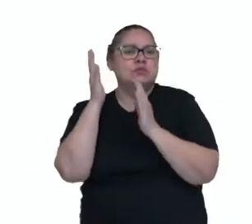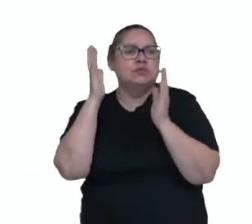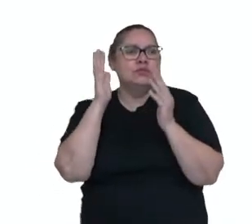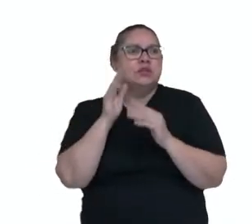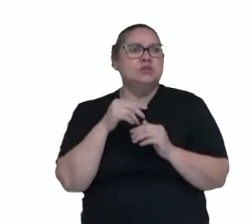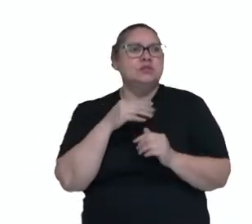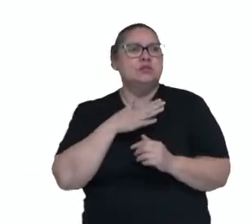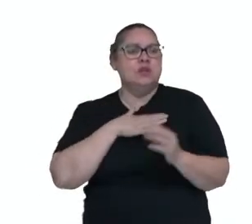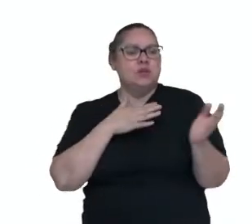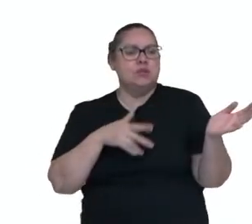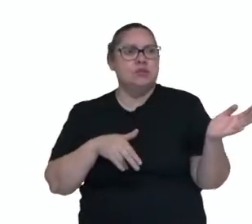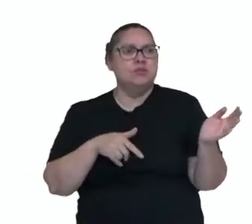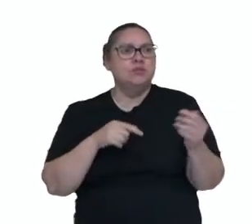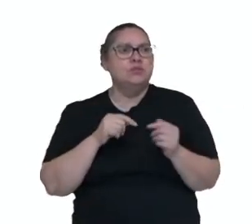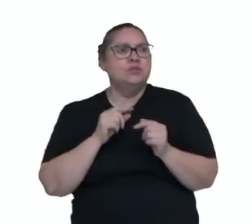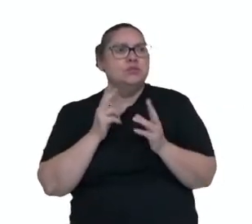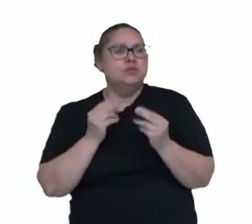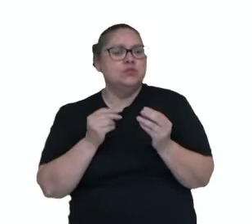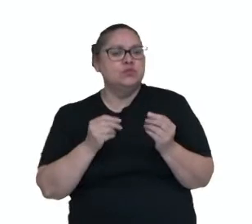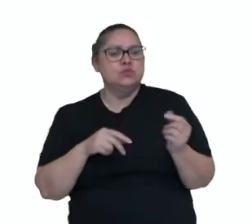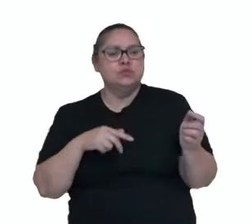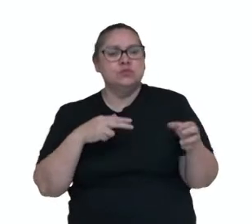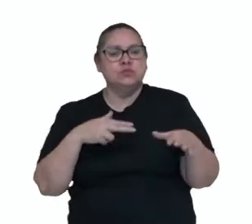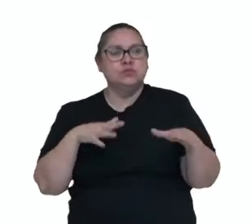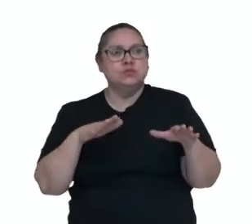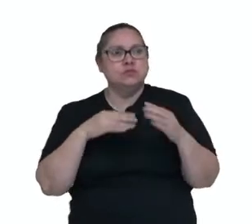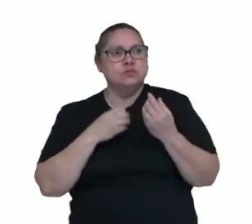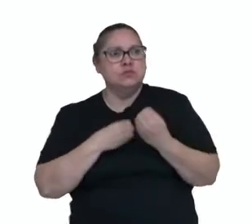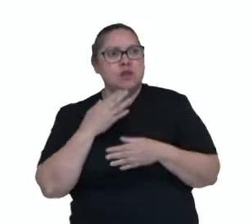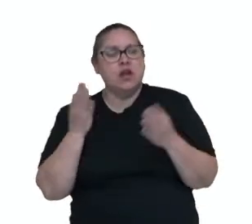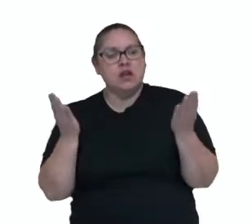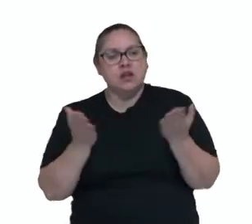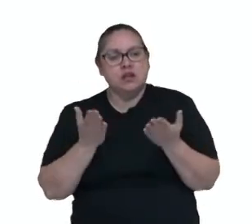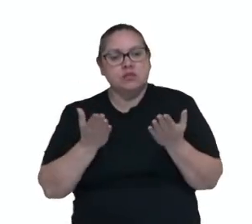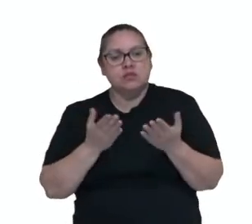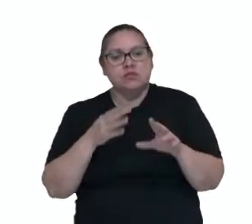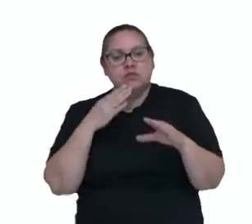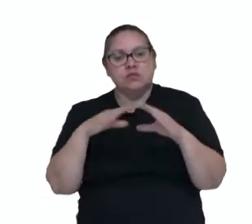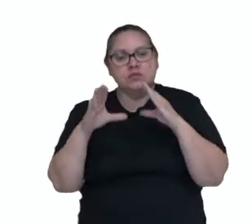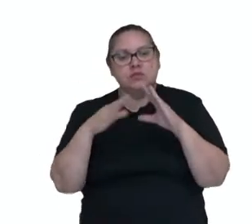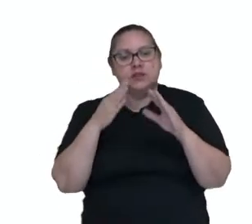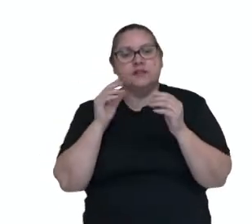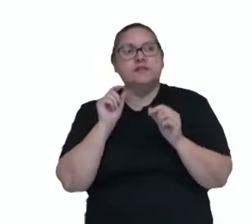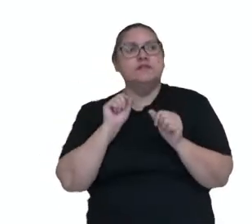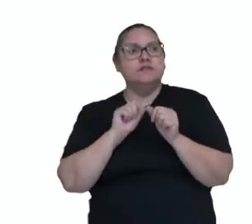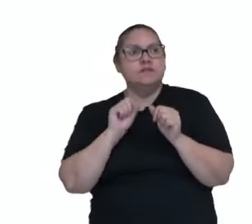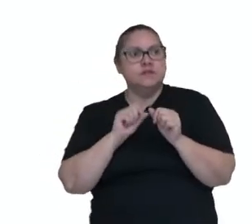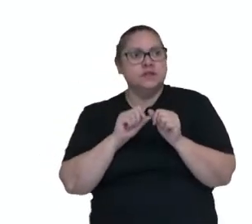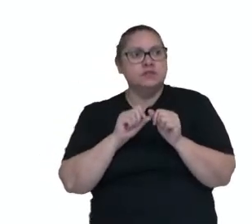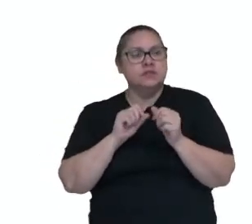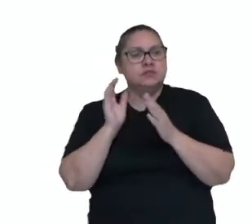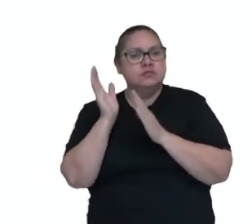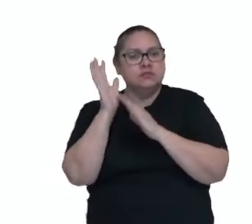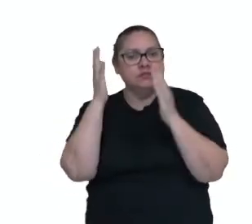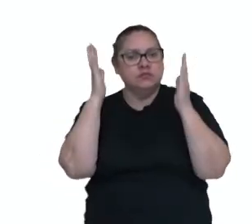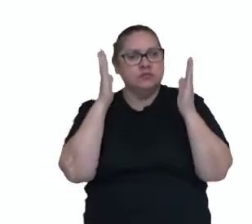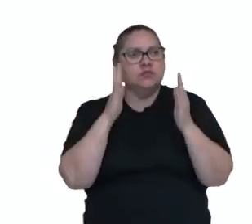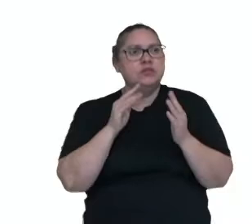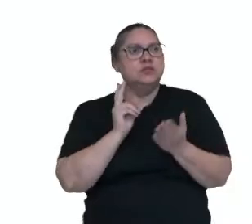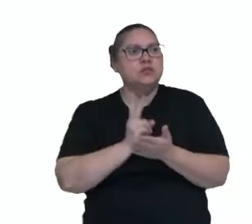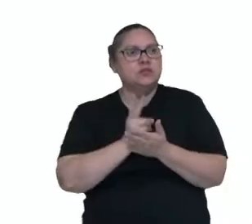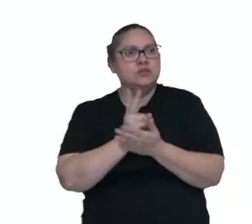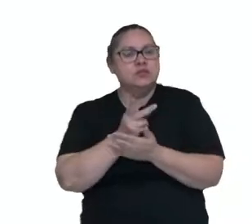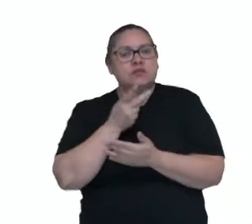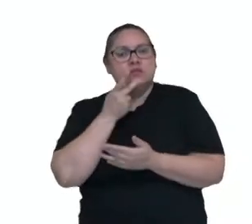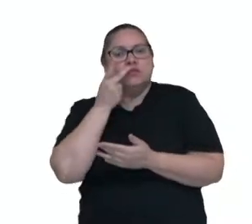meu trovar, pero muito trovei. Mas agora o bom cantar farei, em que vos louvarei todavia e vos